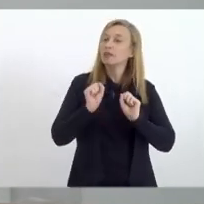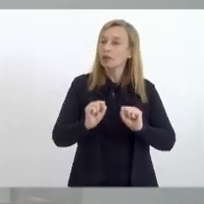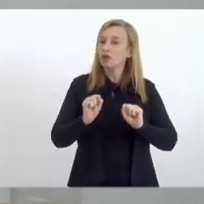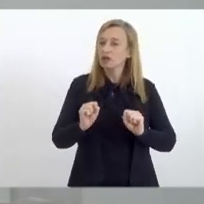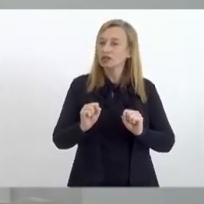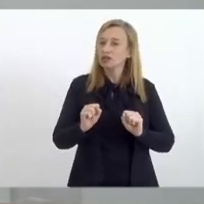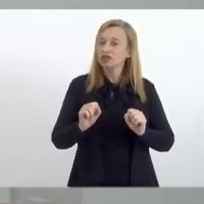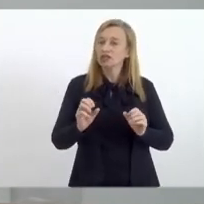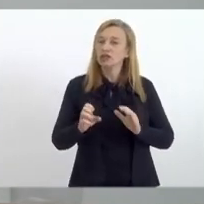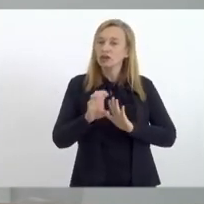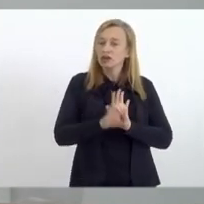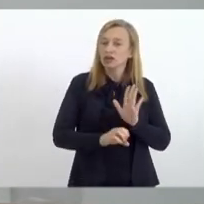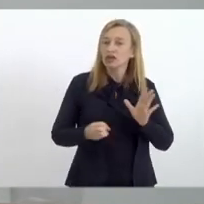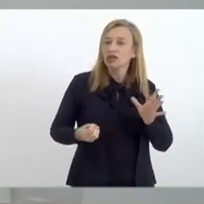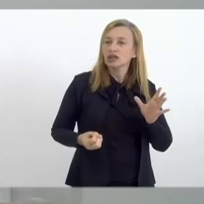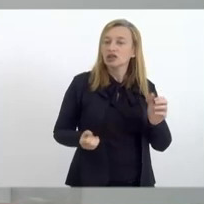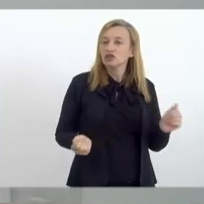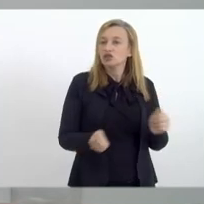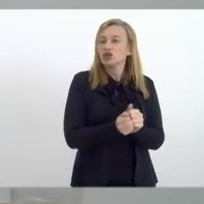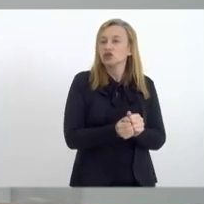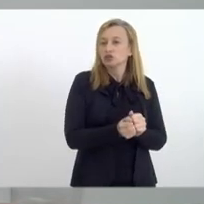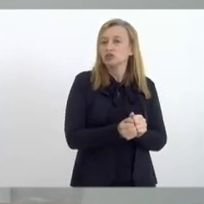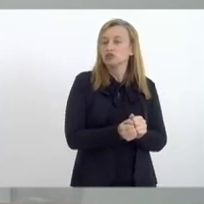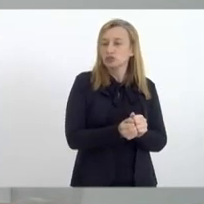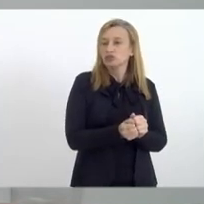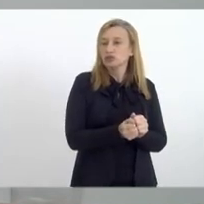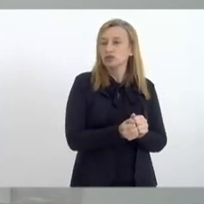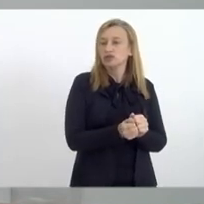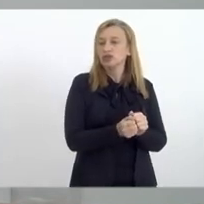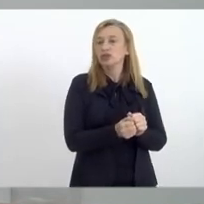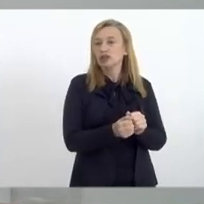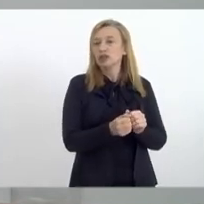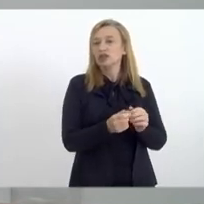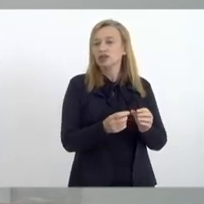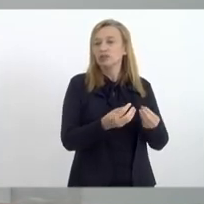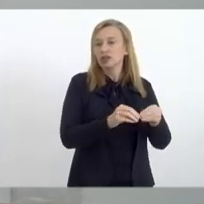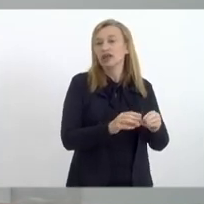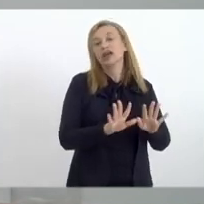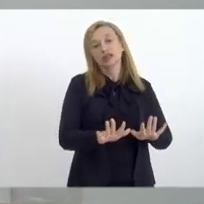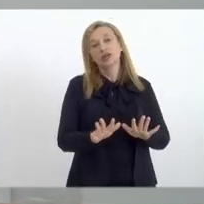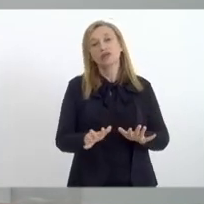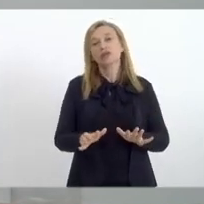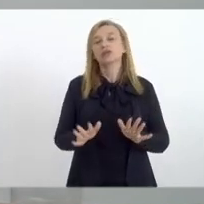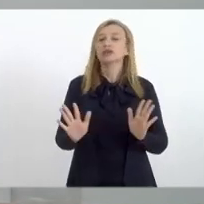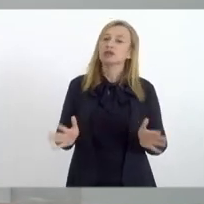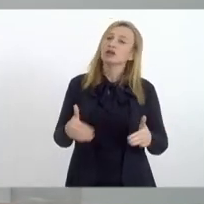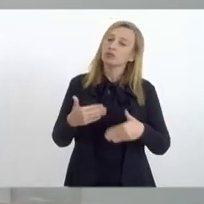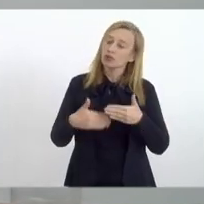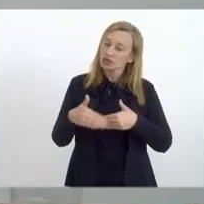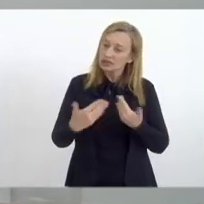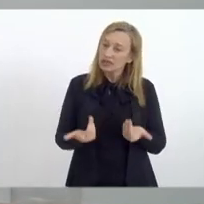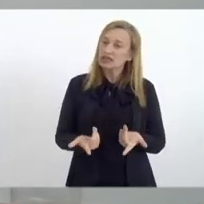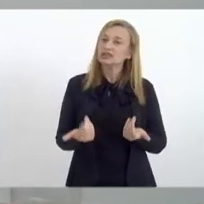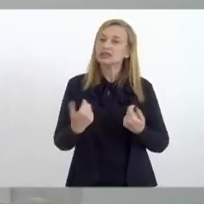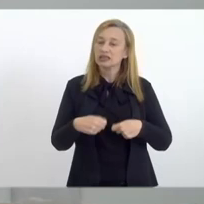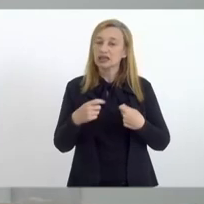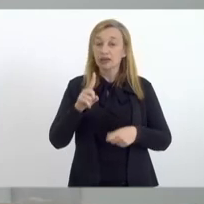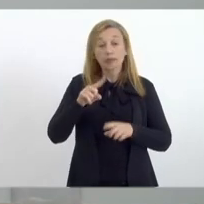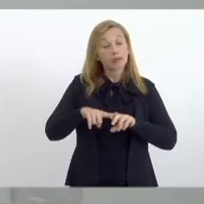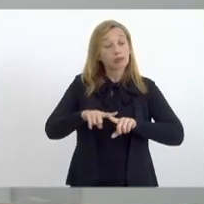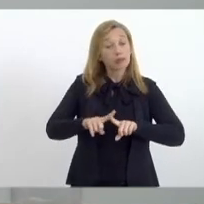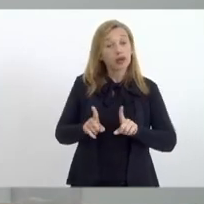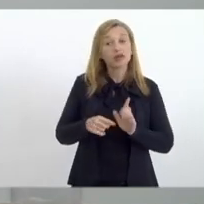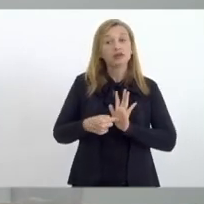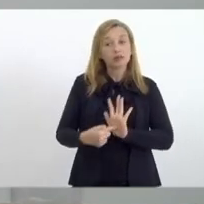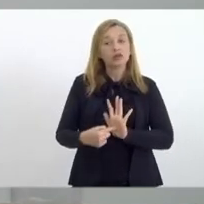e votar em apartado. Então, é um processo complexo, democrático, necessário, mas que demonstra a importância